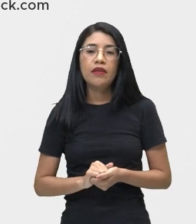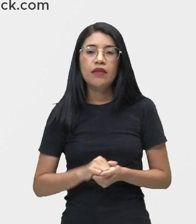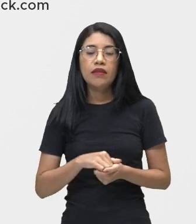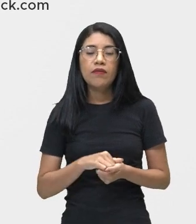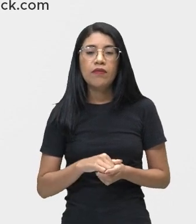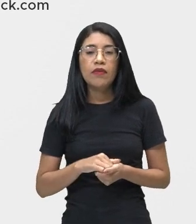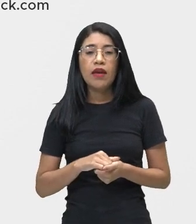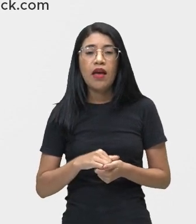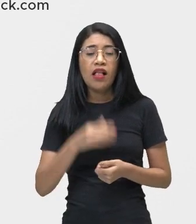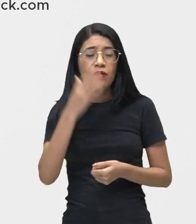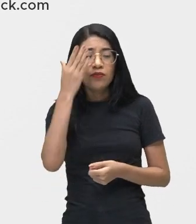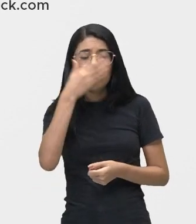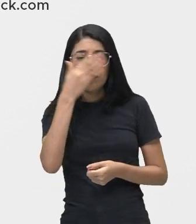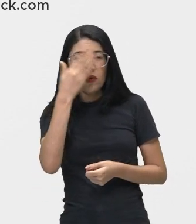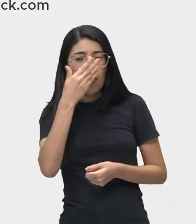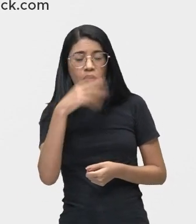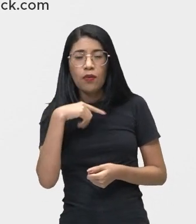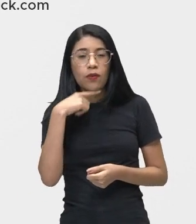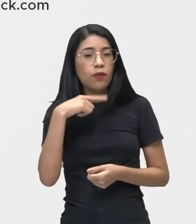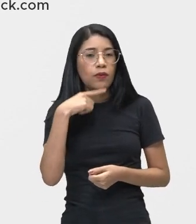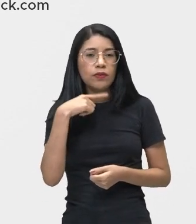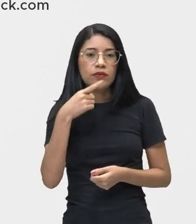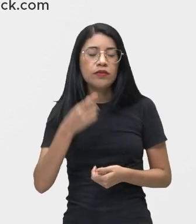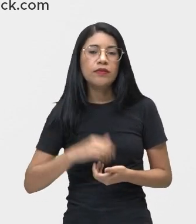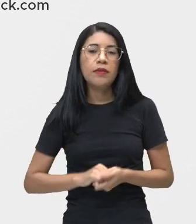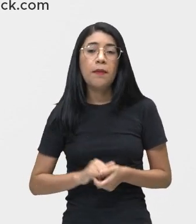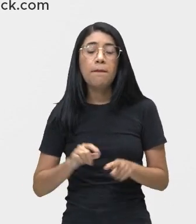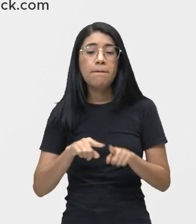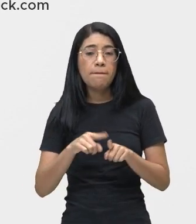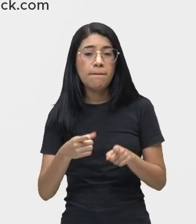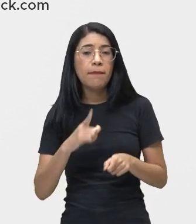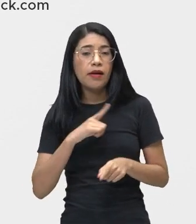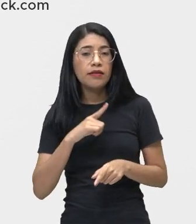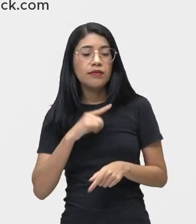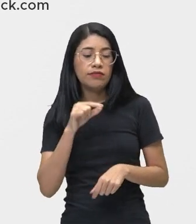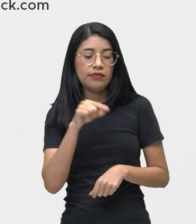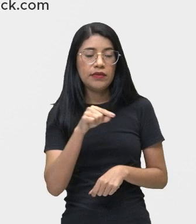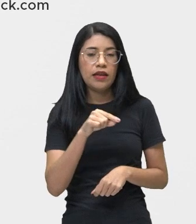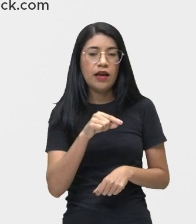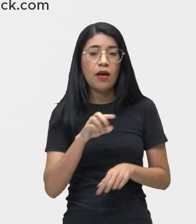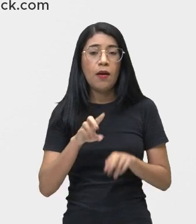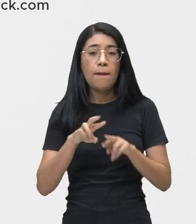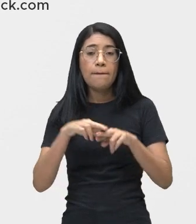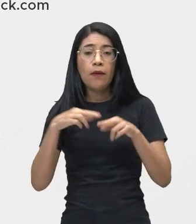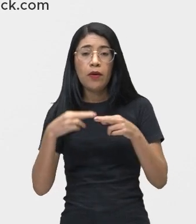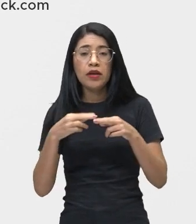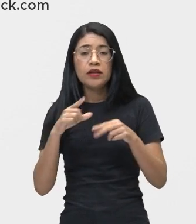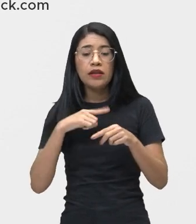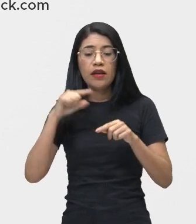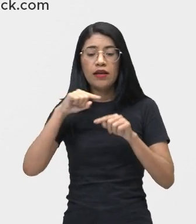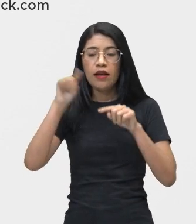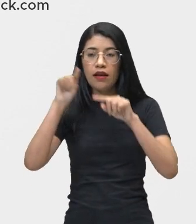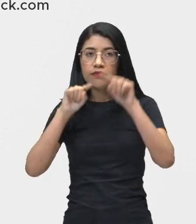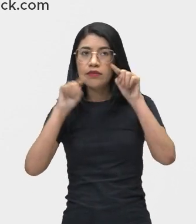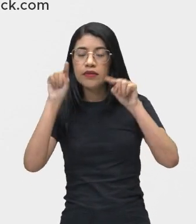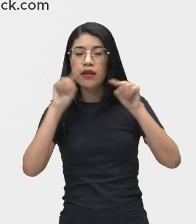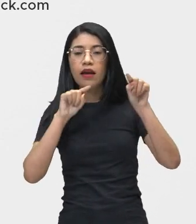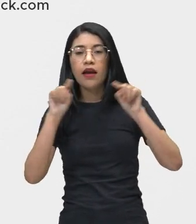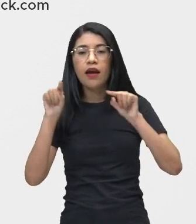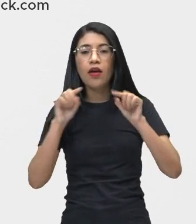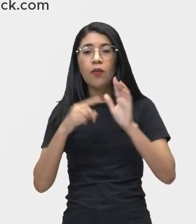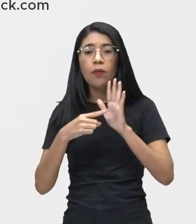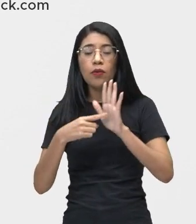são invisíveis aos nossos olhos, mas elas vêm, por isso que tem essas setas aí, mostrando que